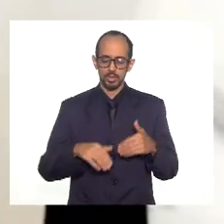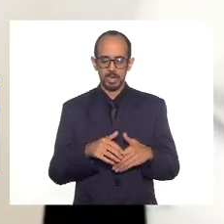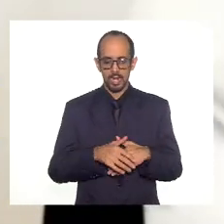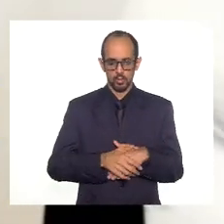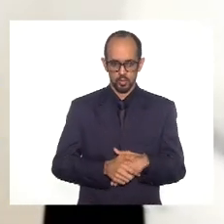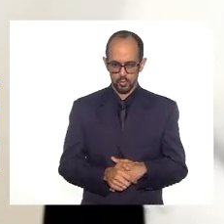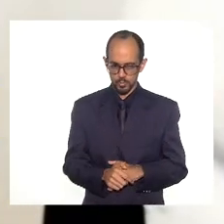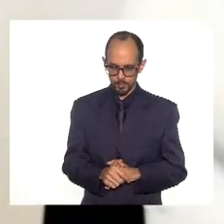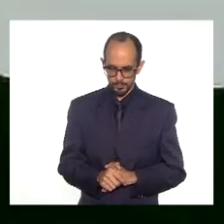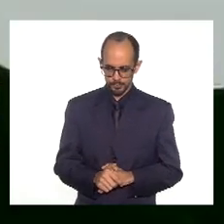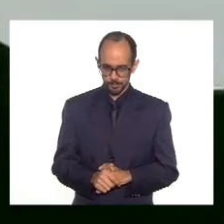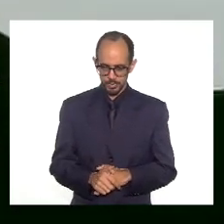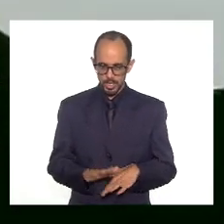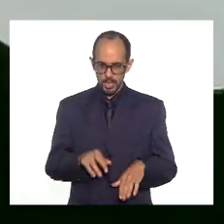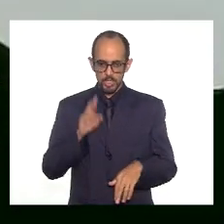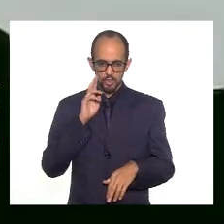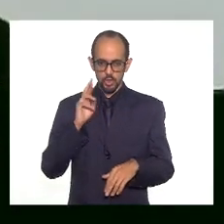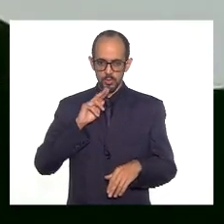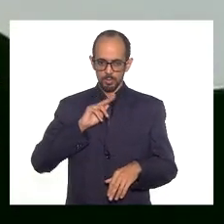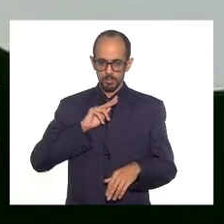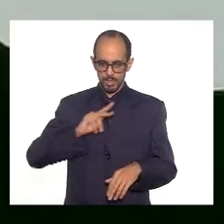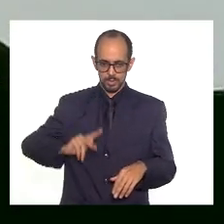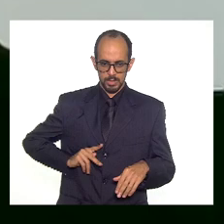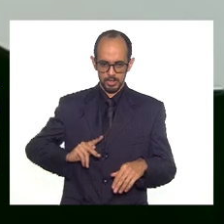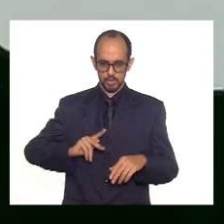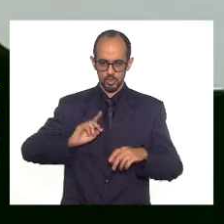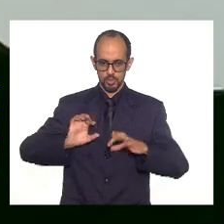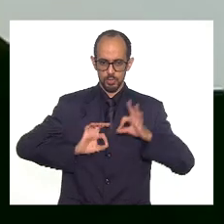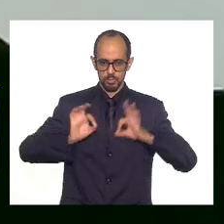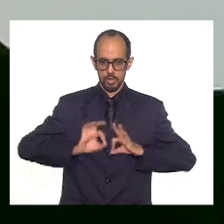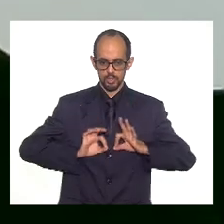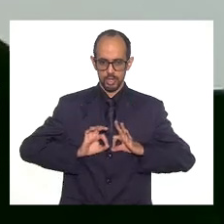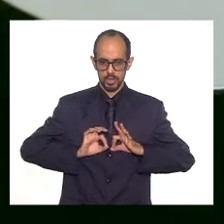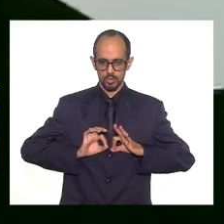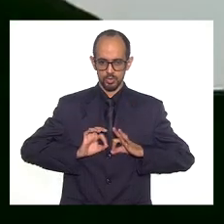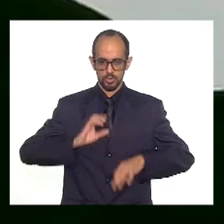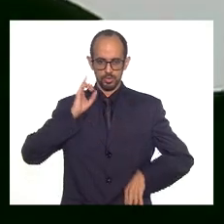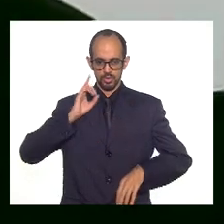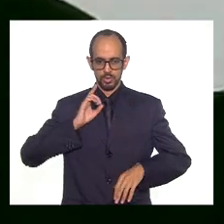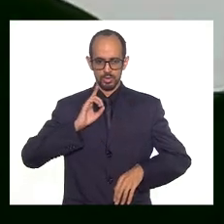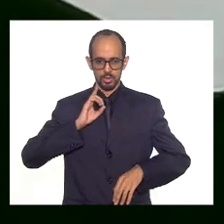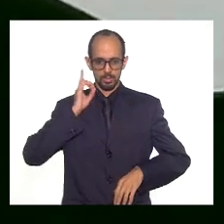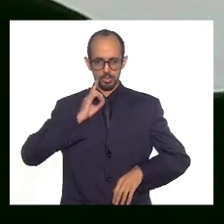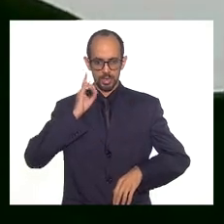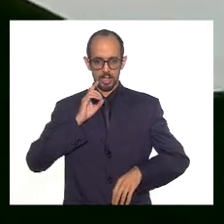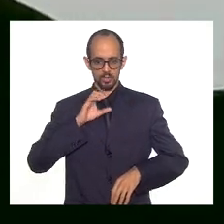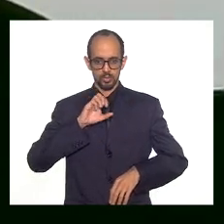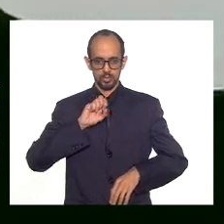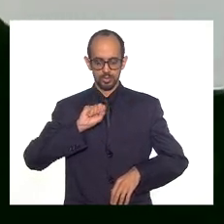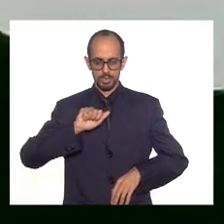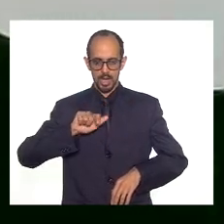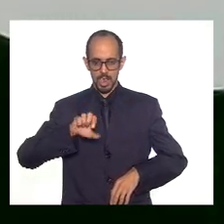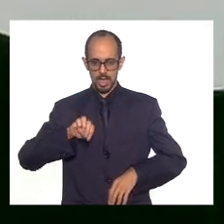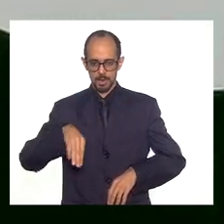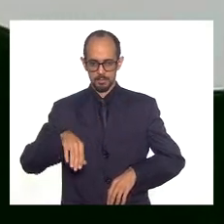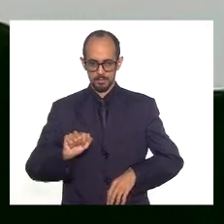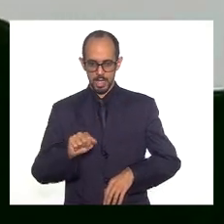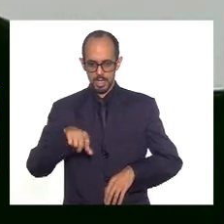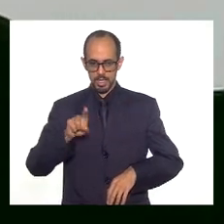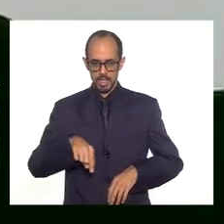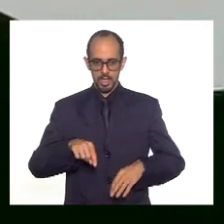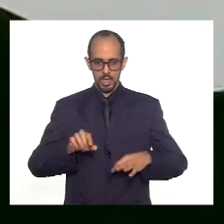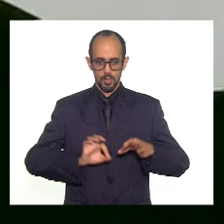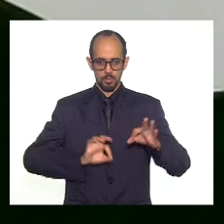contrário. Presidente, esse projeto do deputado Coronel Salema, ele é um projeto que,